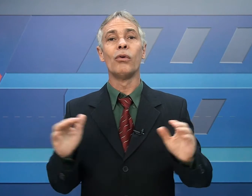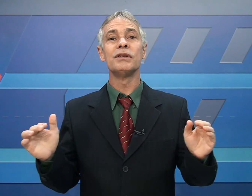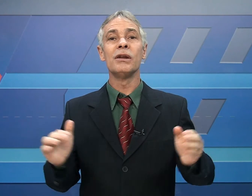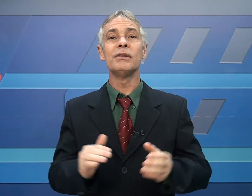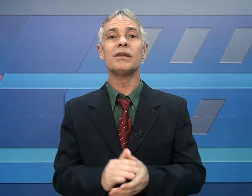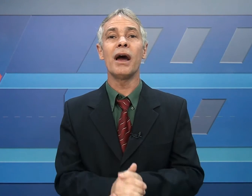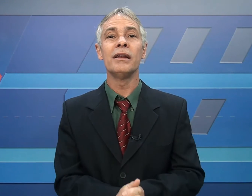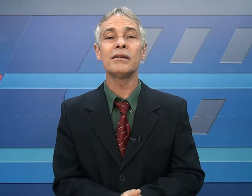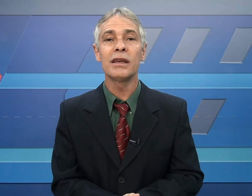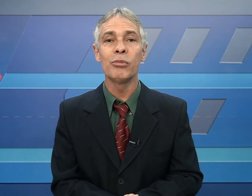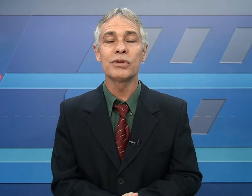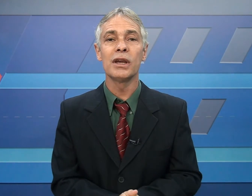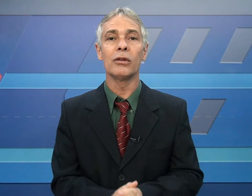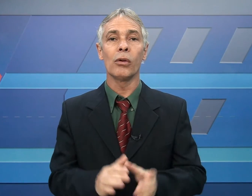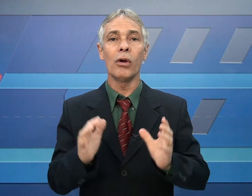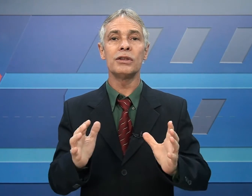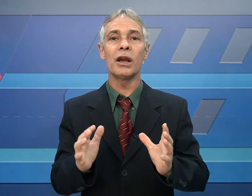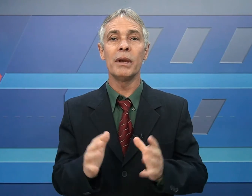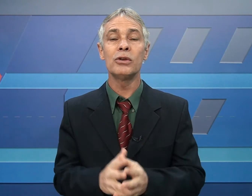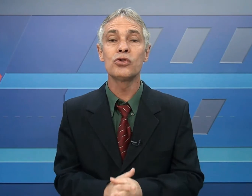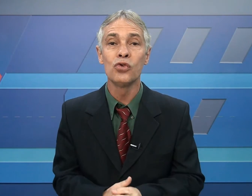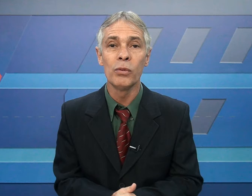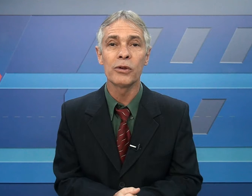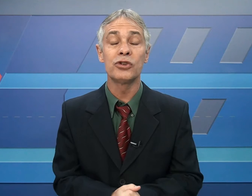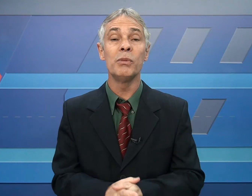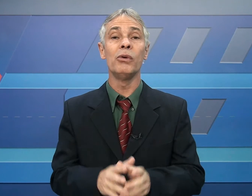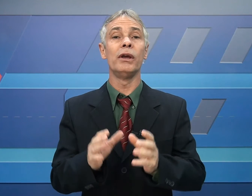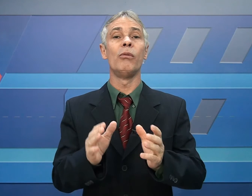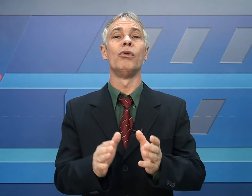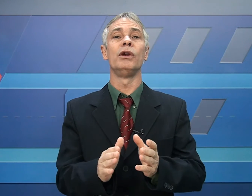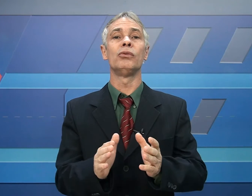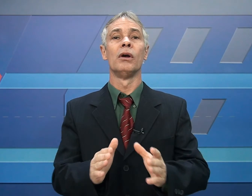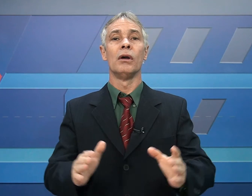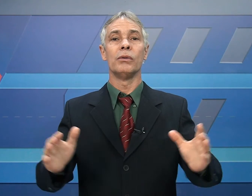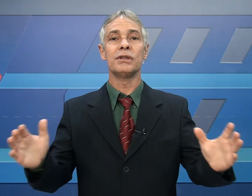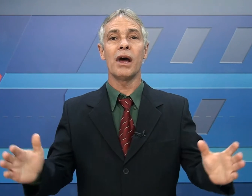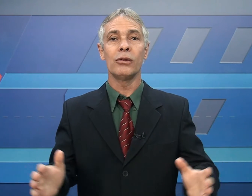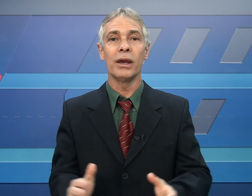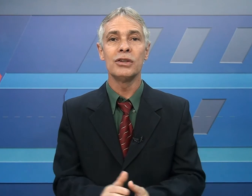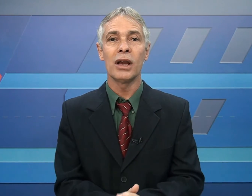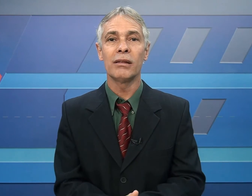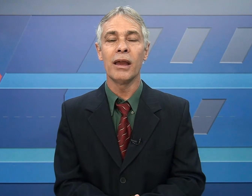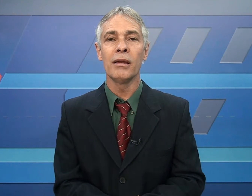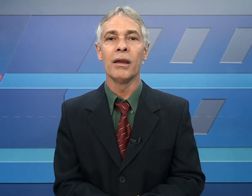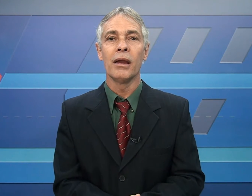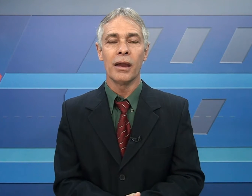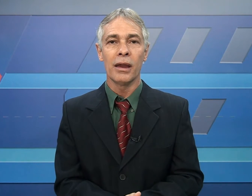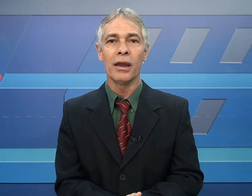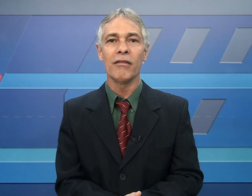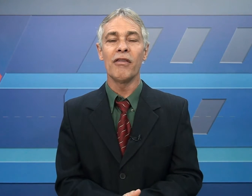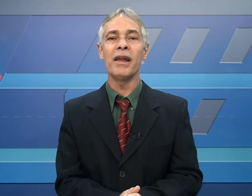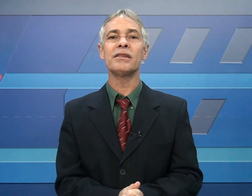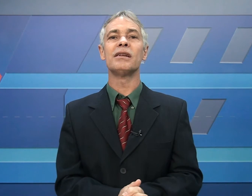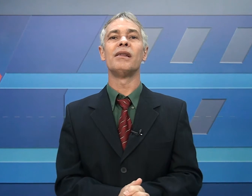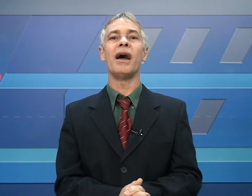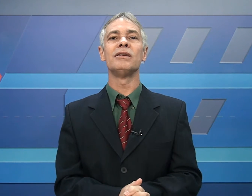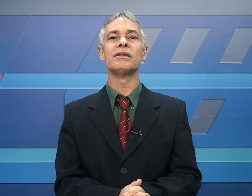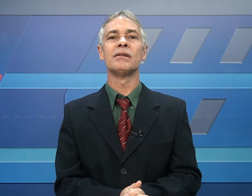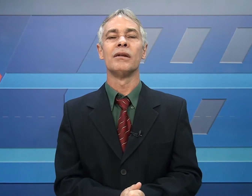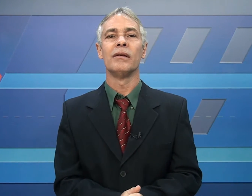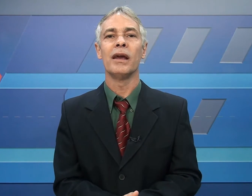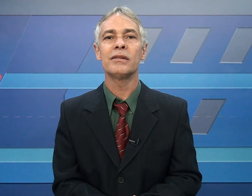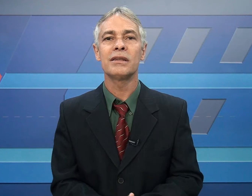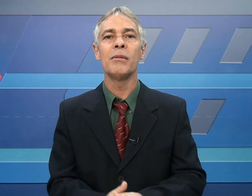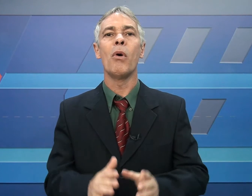a coisa não está ainda 100%. Logicamente, os números diminuíram muito. O estado aí já tem várias